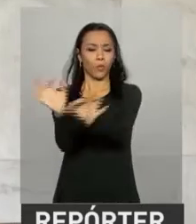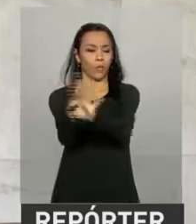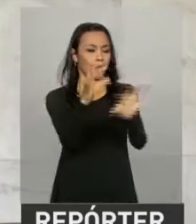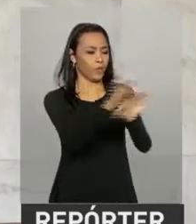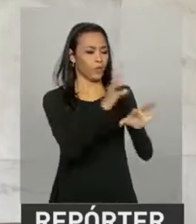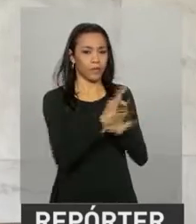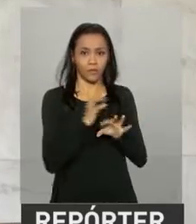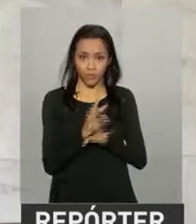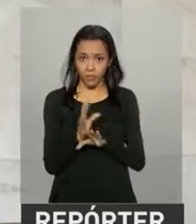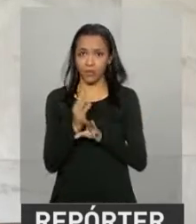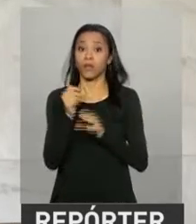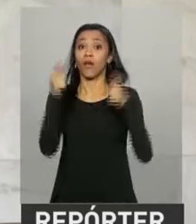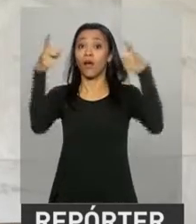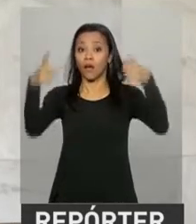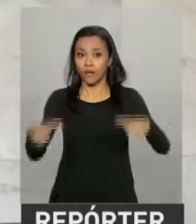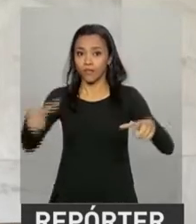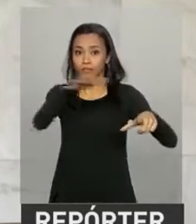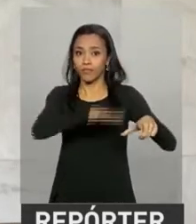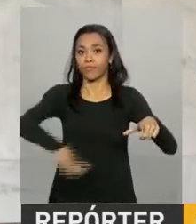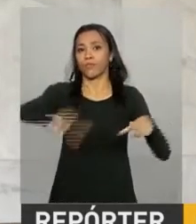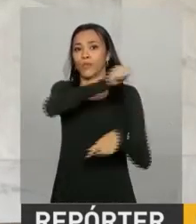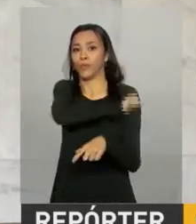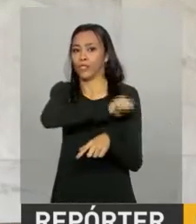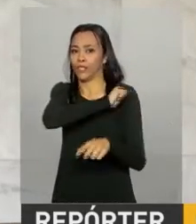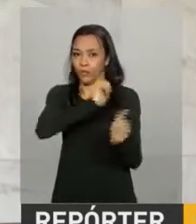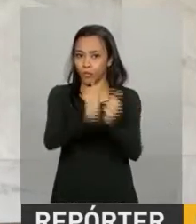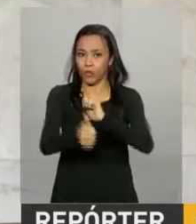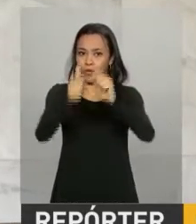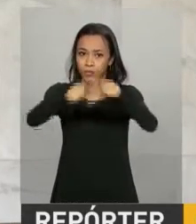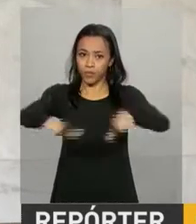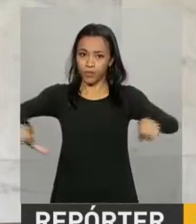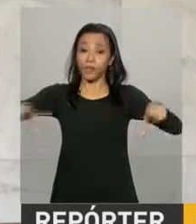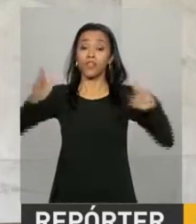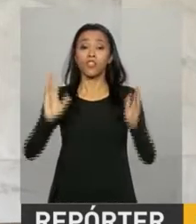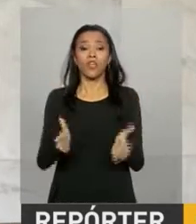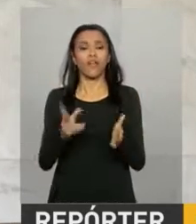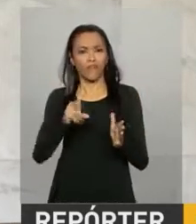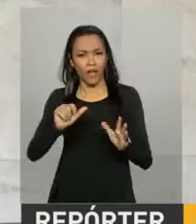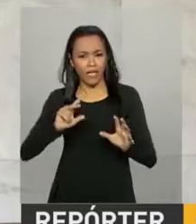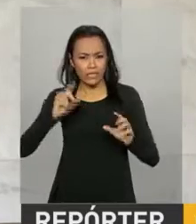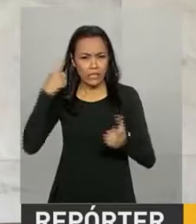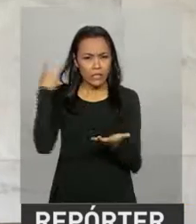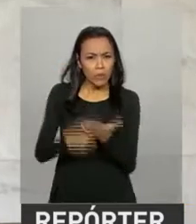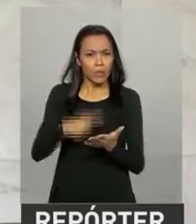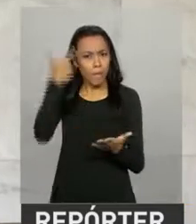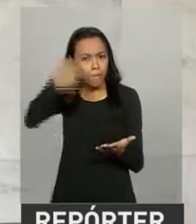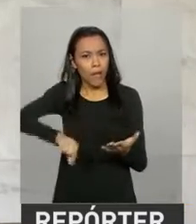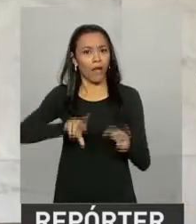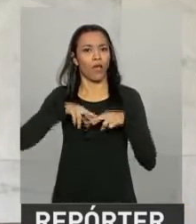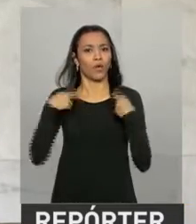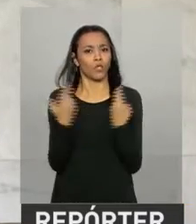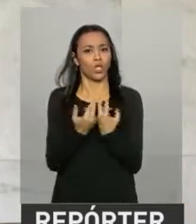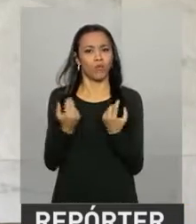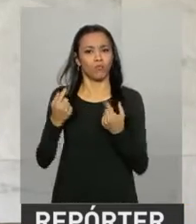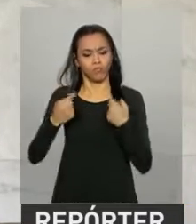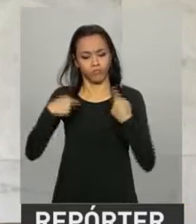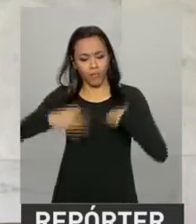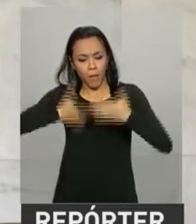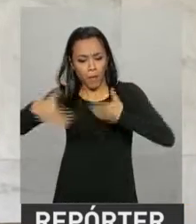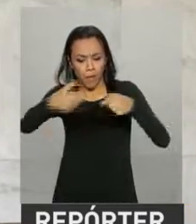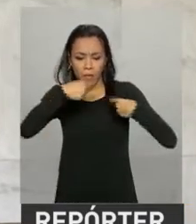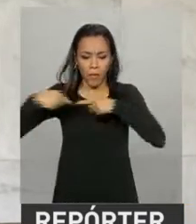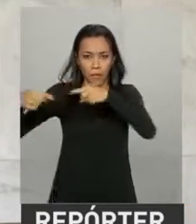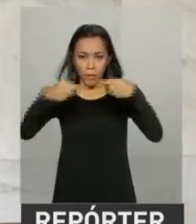Rio e a proximidade do evento, o governo definiu que vai intensificar as reuniões de coordenação e monitoramento para